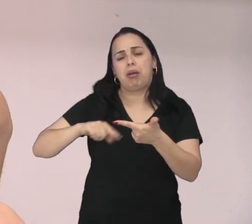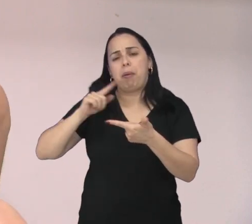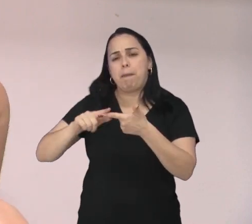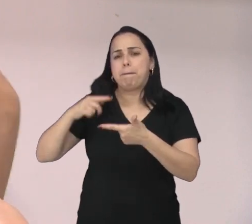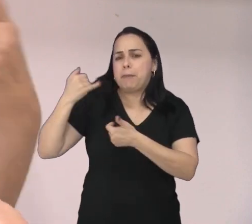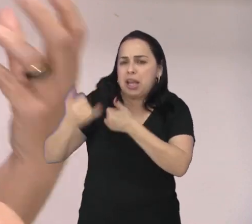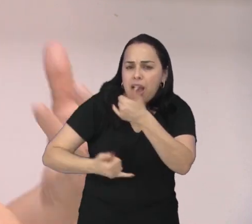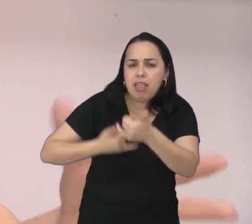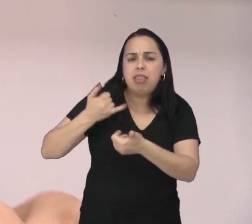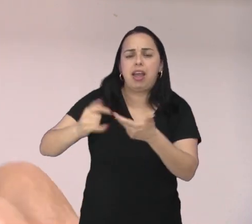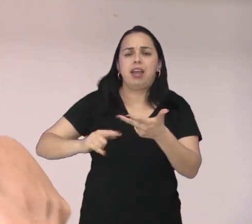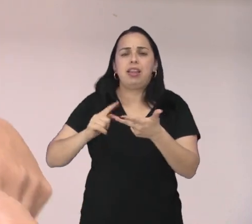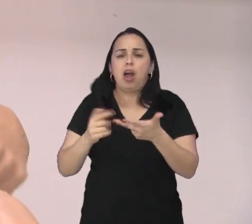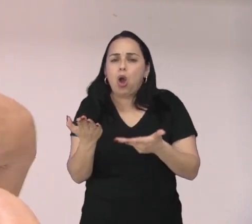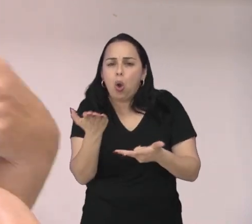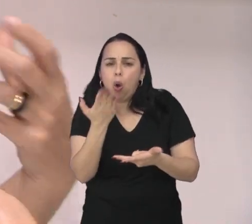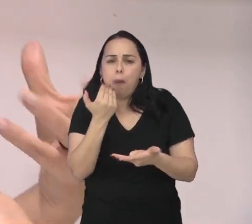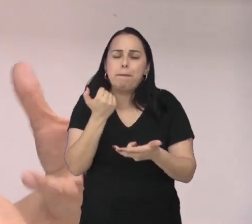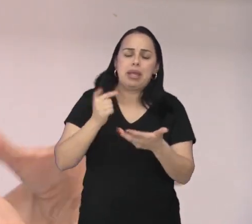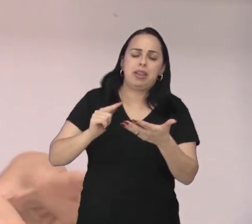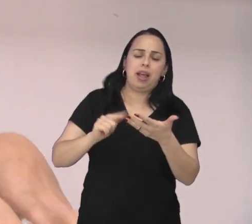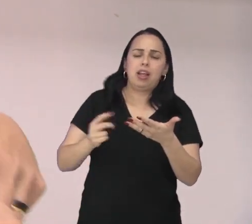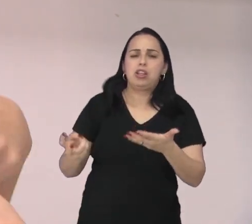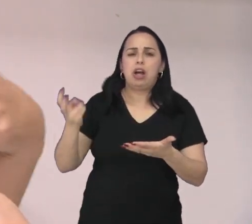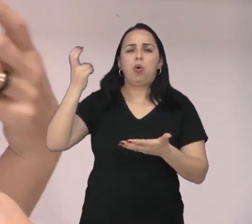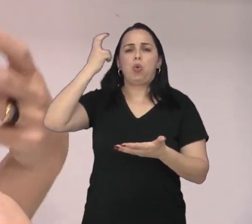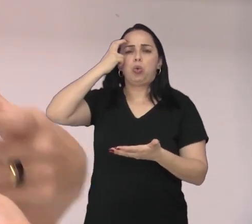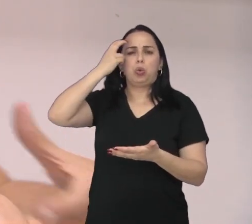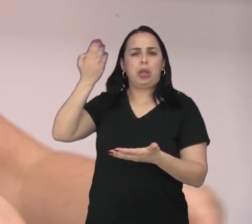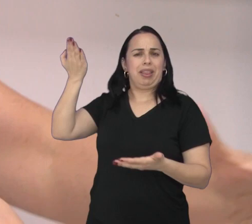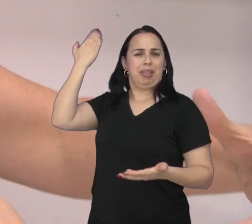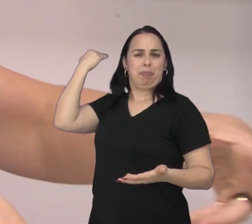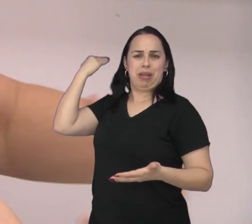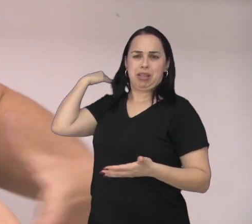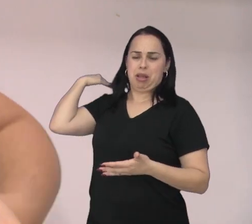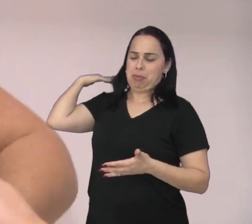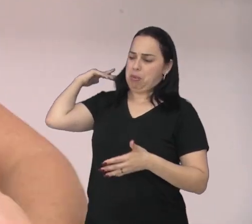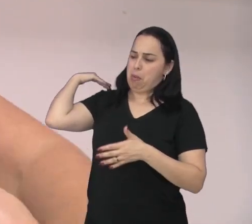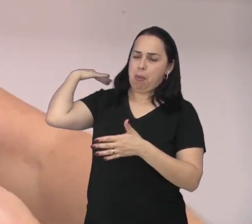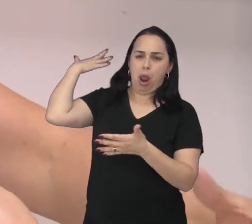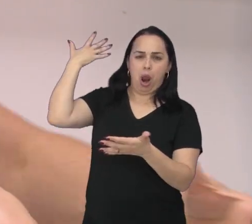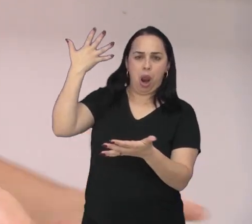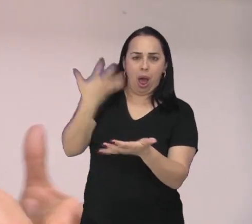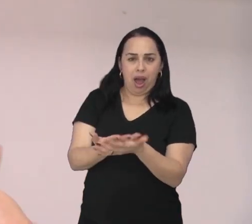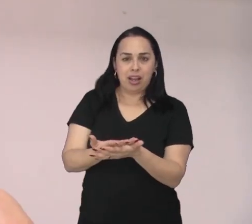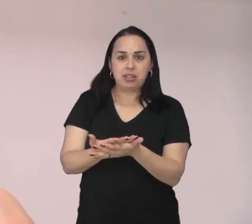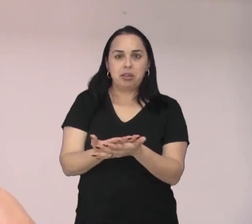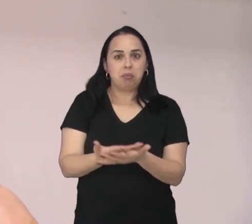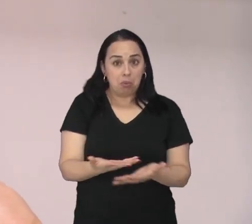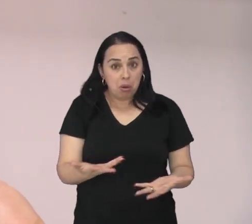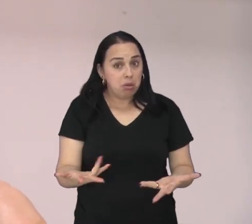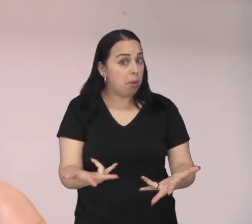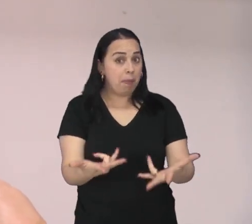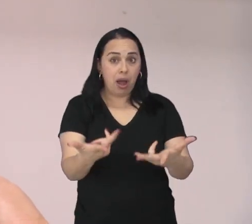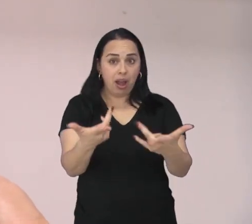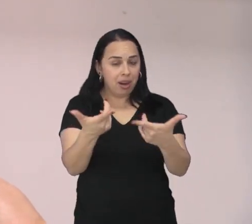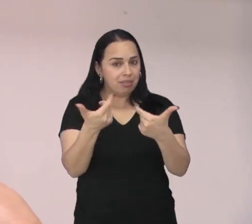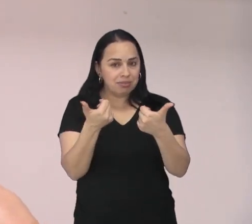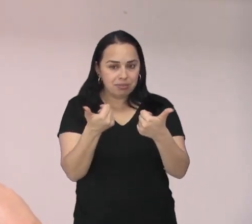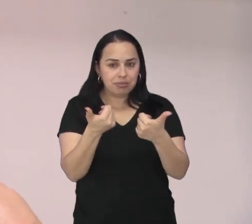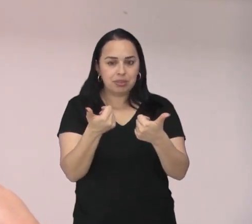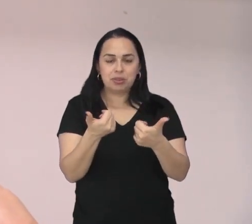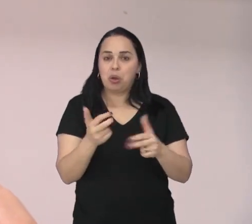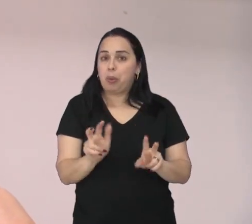lendas, brincadeiras, comidas, tudo que faz parte do conhecimento da cultura de um povo. Então é